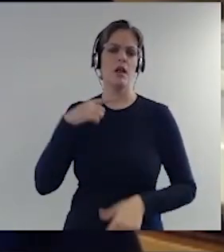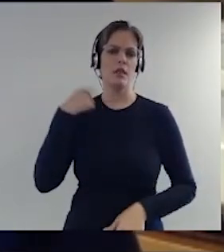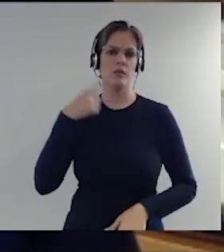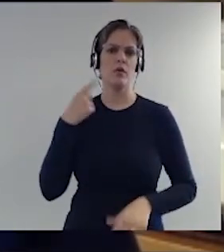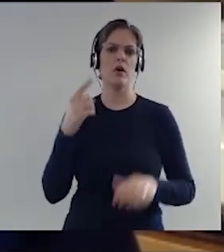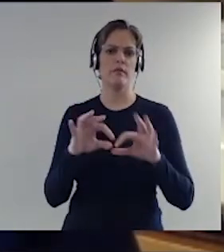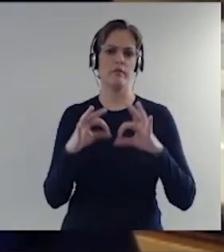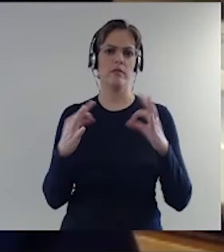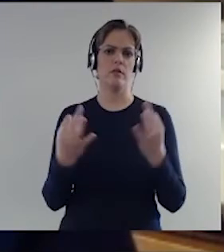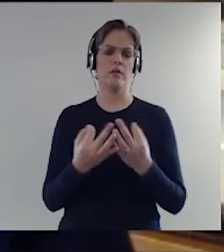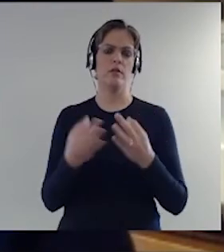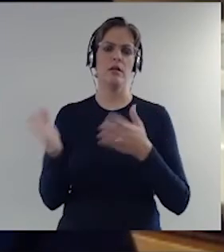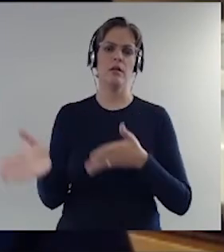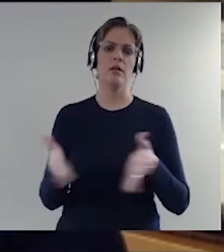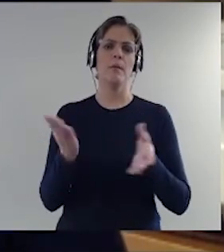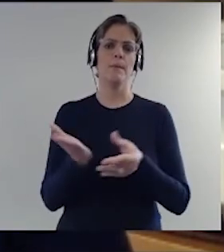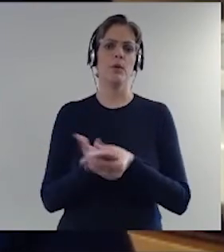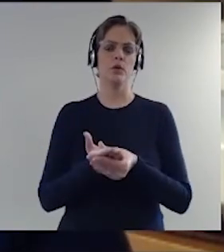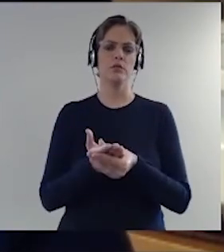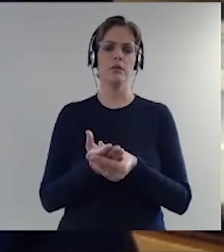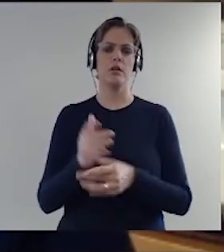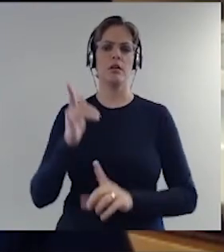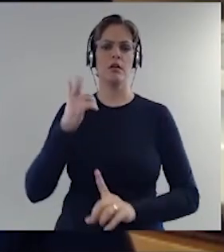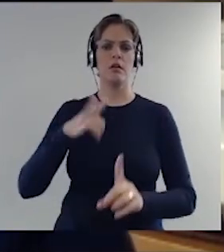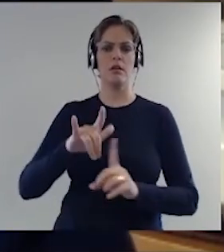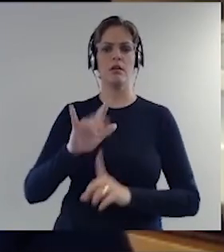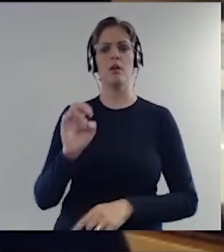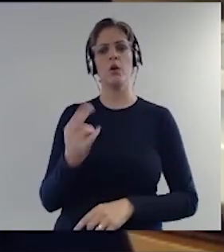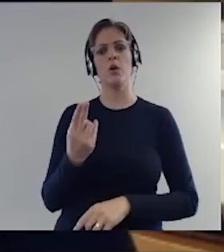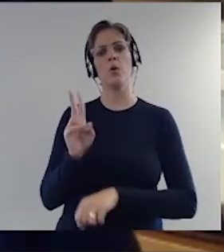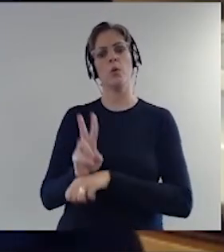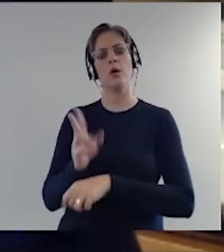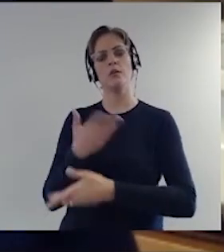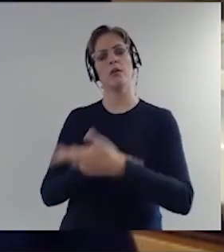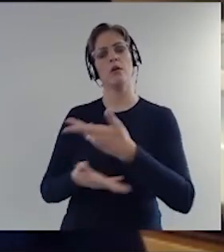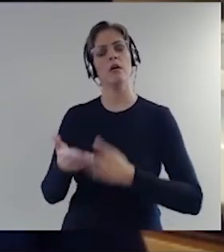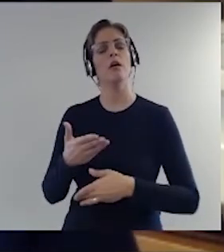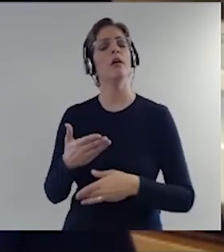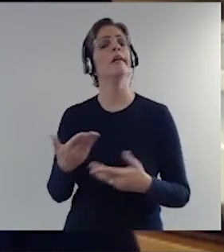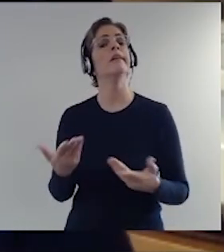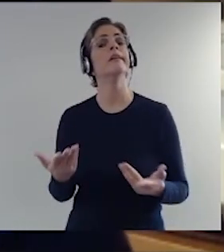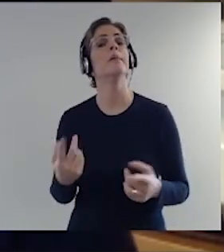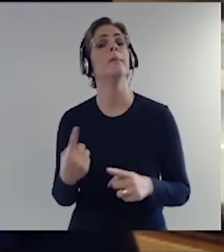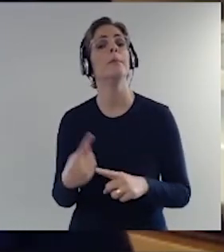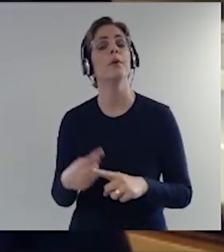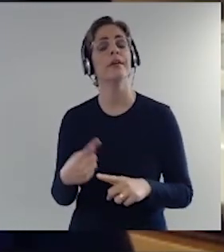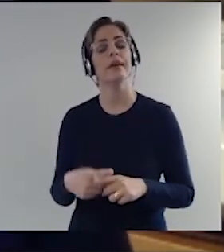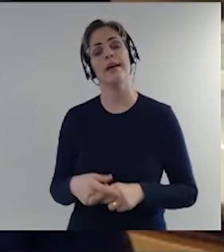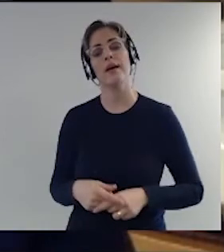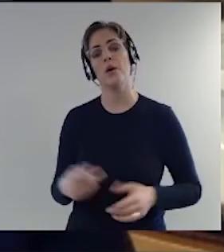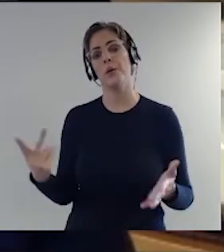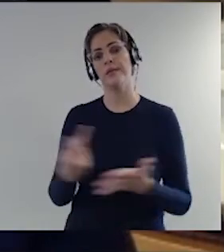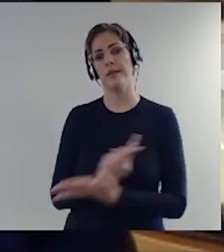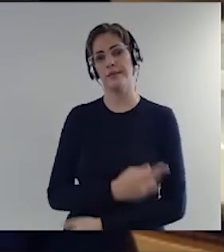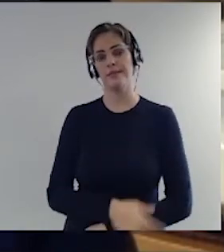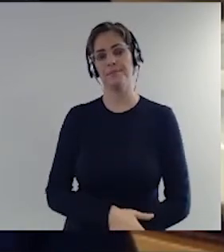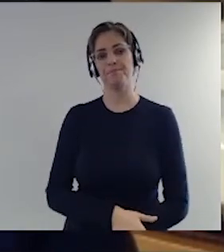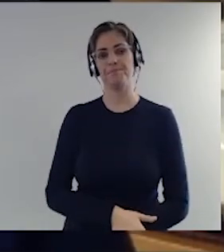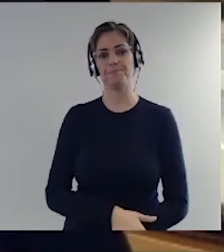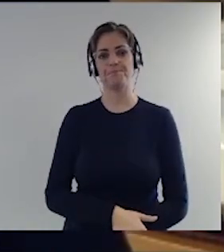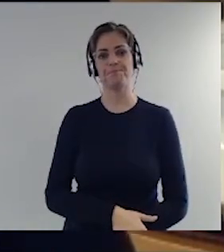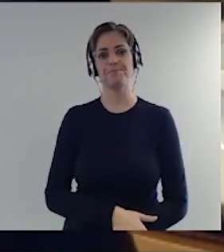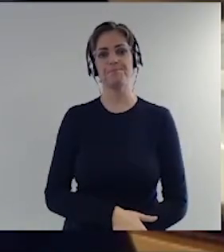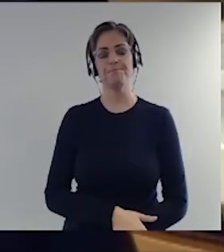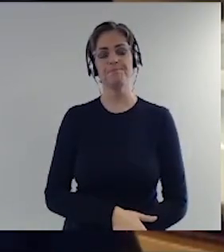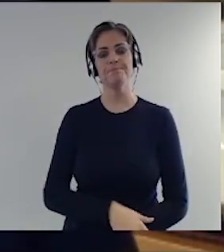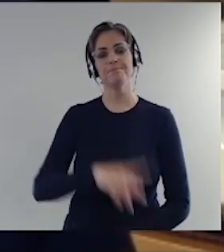em processo de alienação parental e de guarda compartilhada, tudo isso decorre por uma e única exclusiva razão: